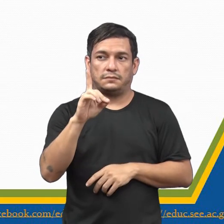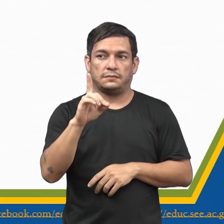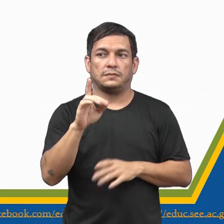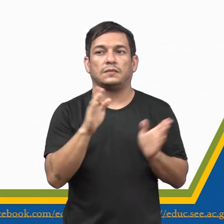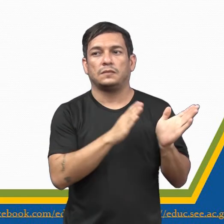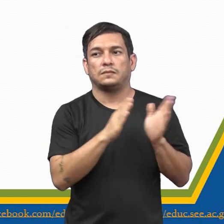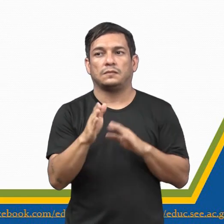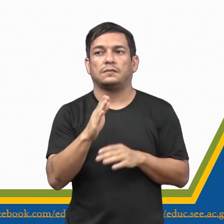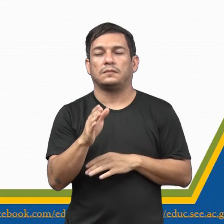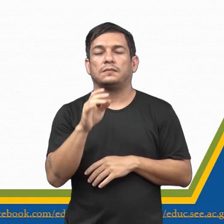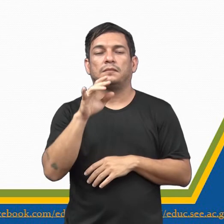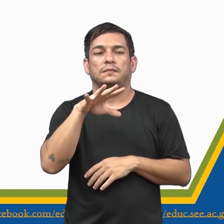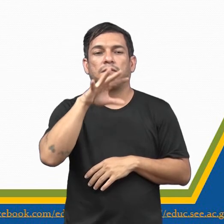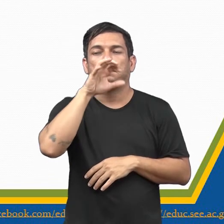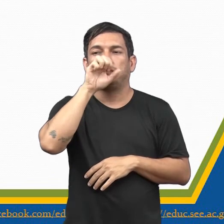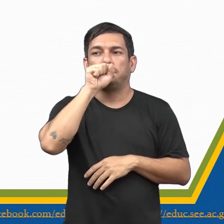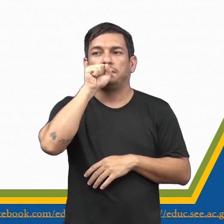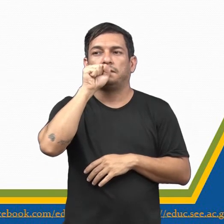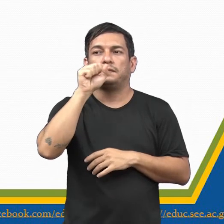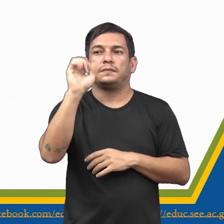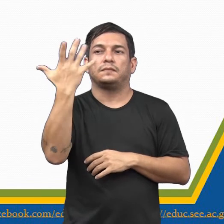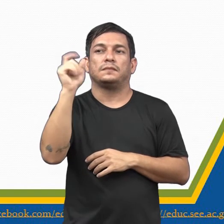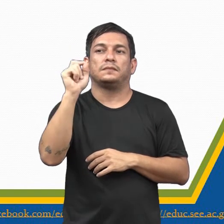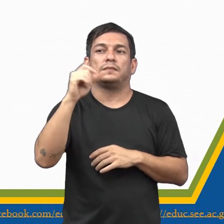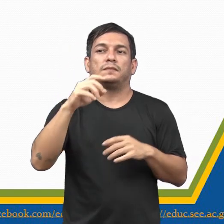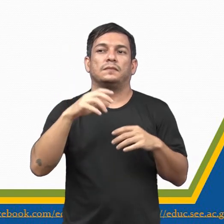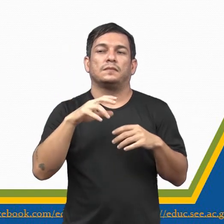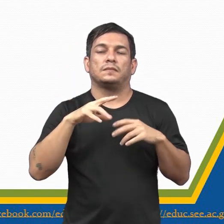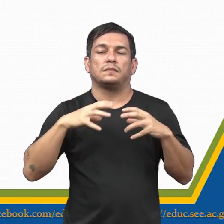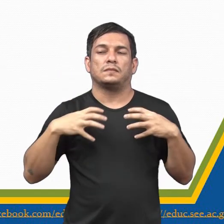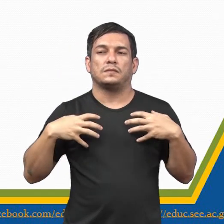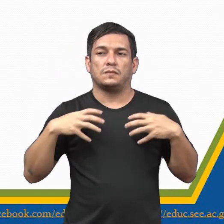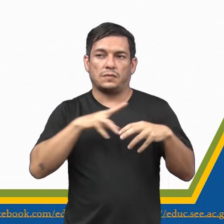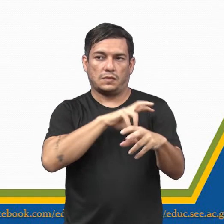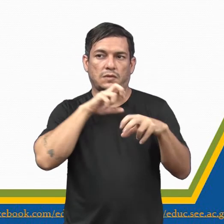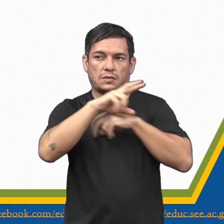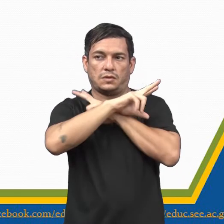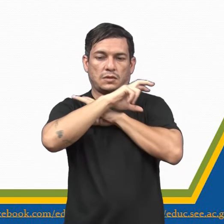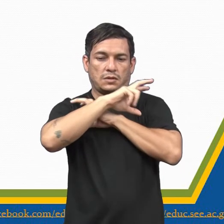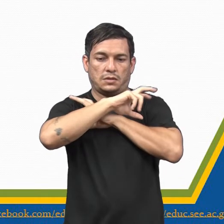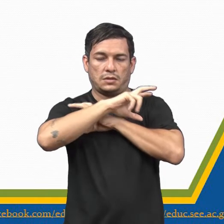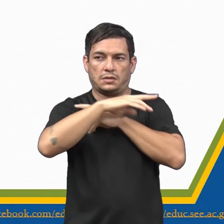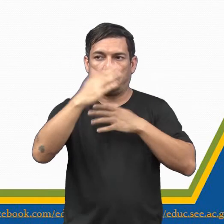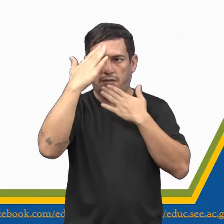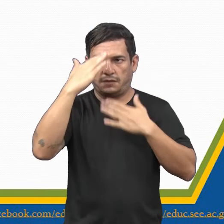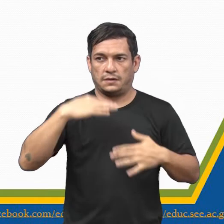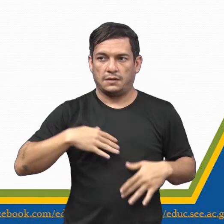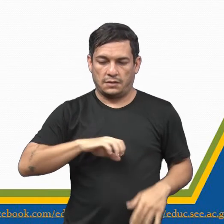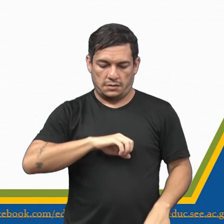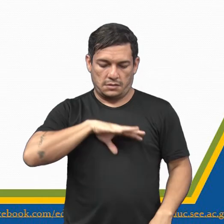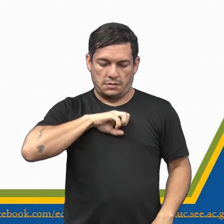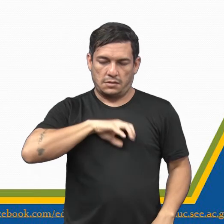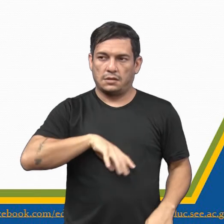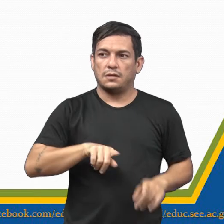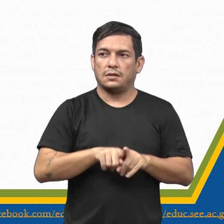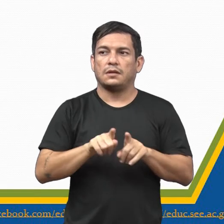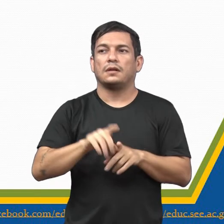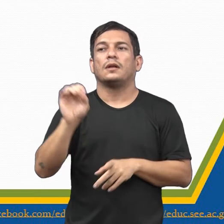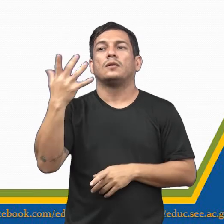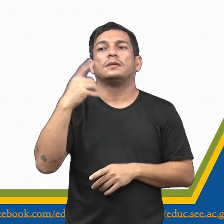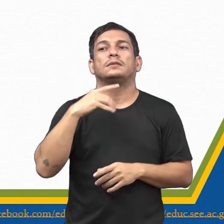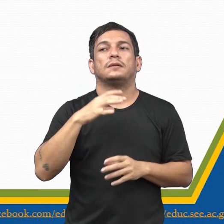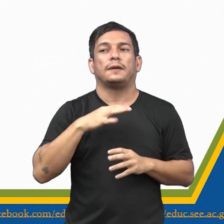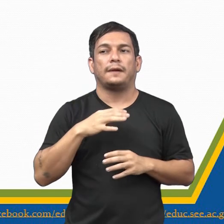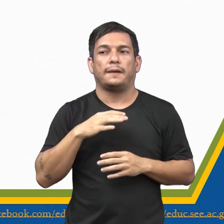No processo de inspiração, ocorre a contração dos músculos intercostais e do diafragma, ocasionando uma